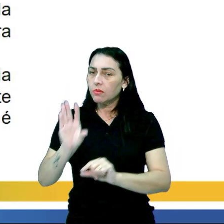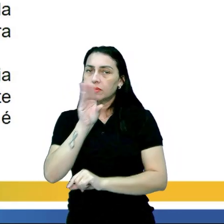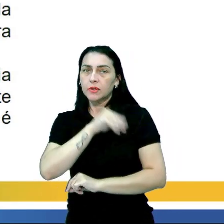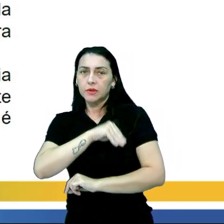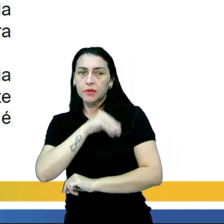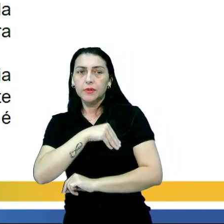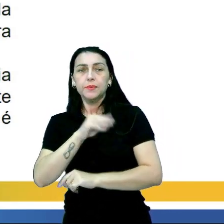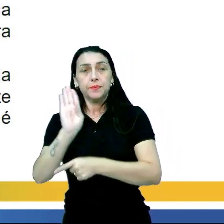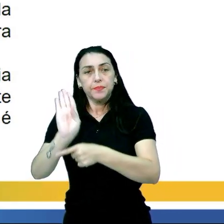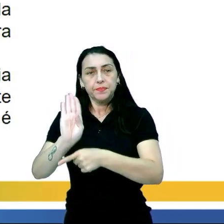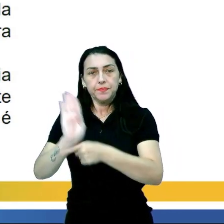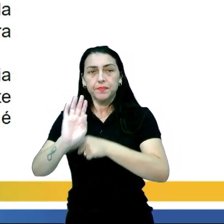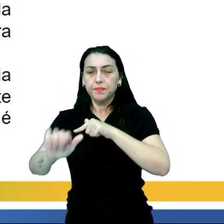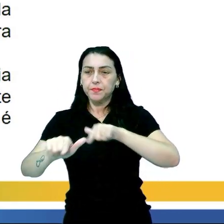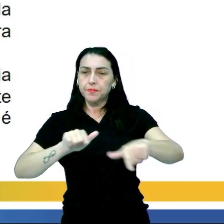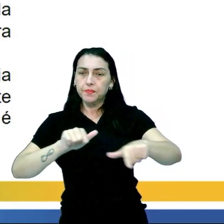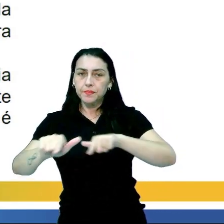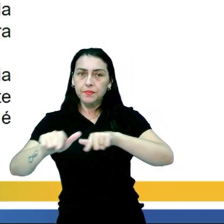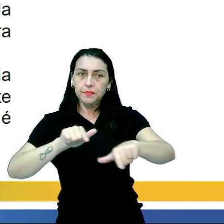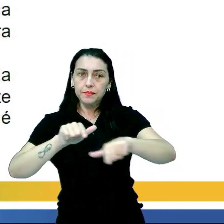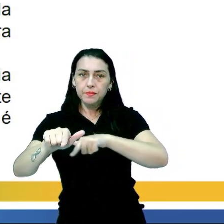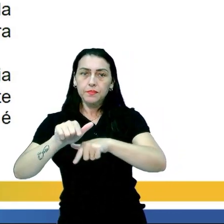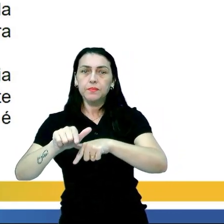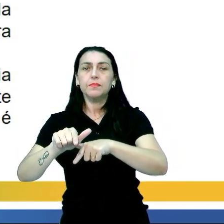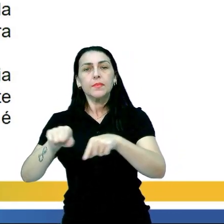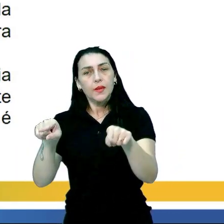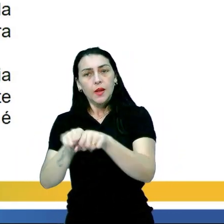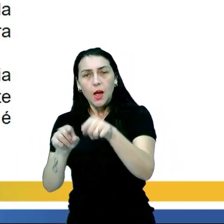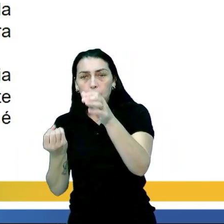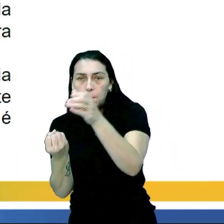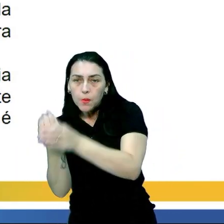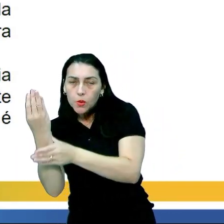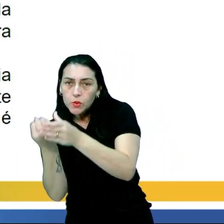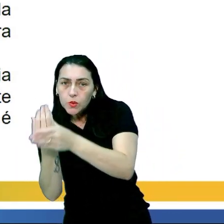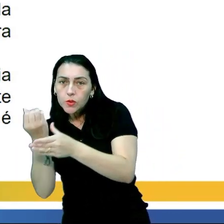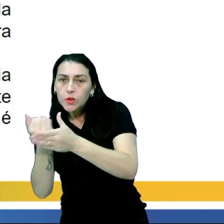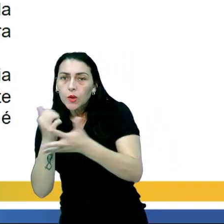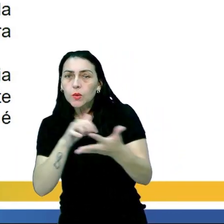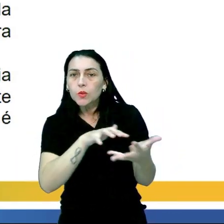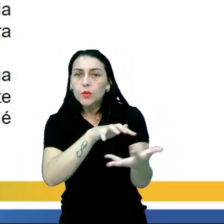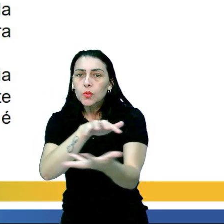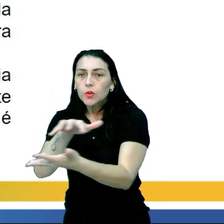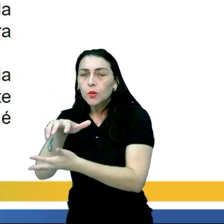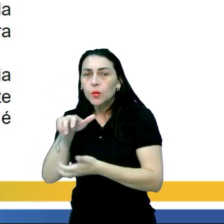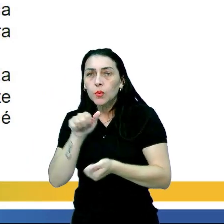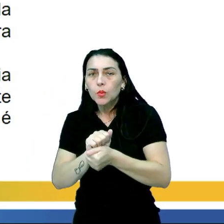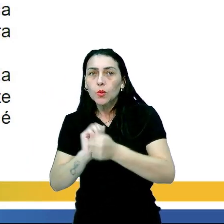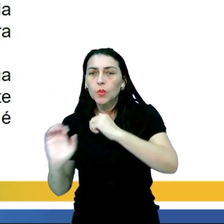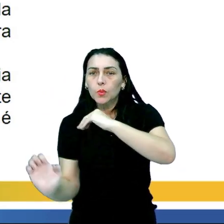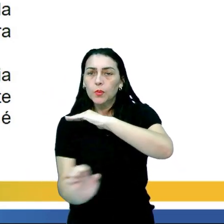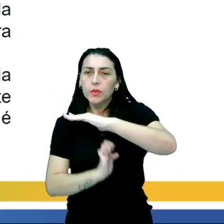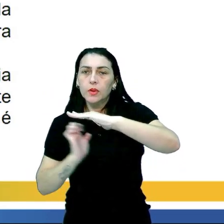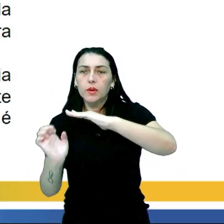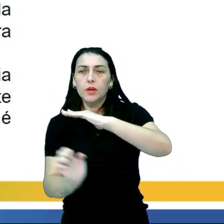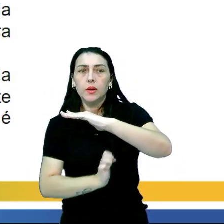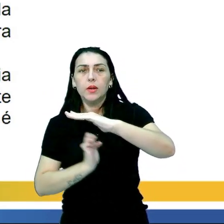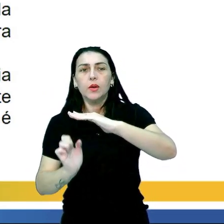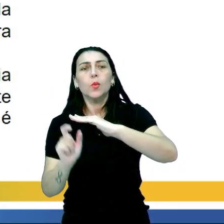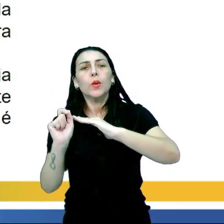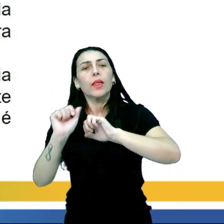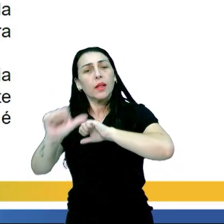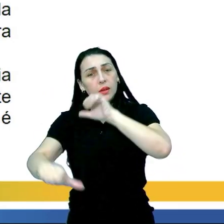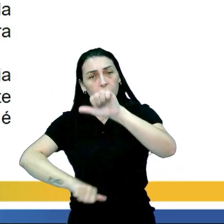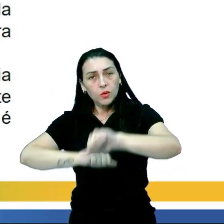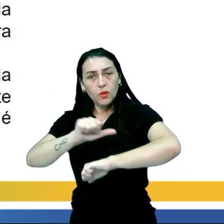salário. Letra B. O trabalho, com o advento da produção para o